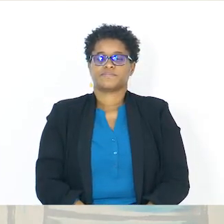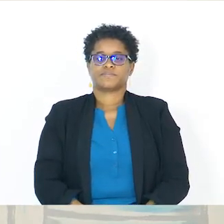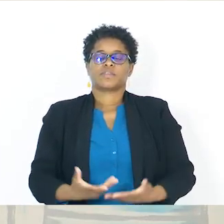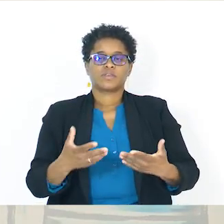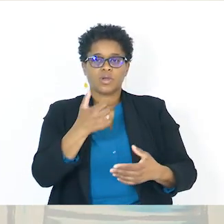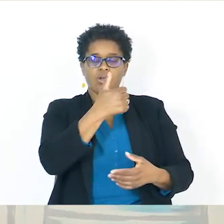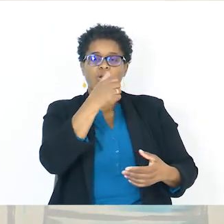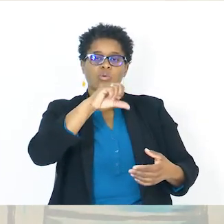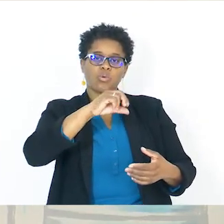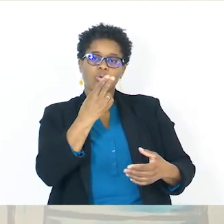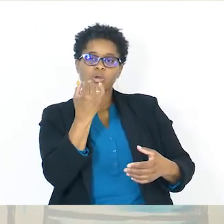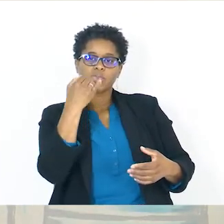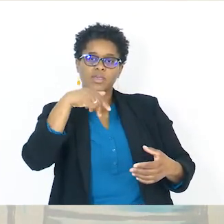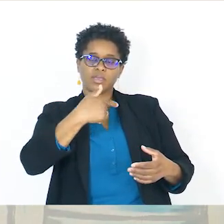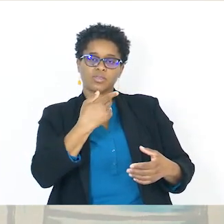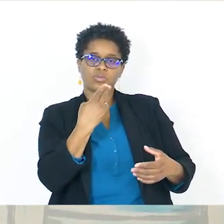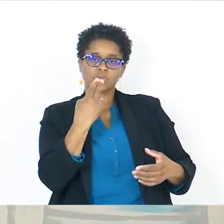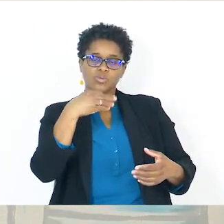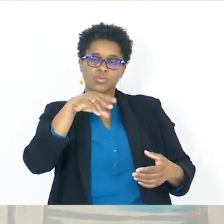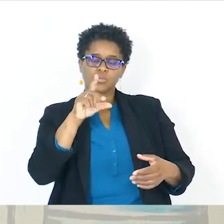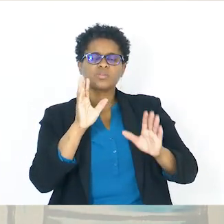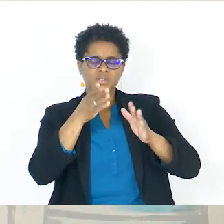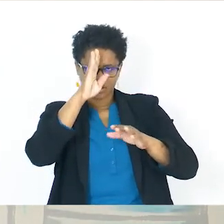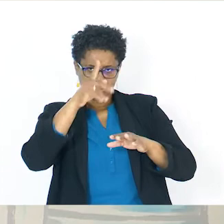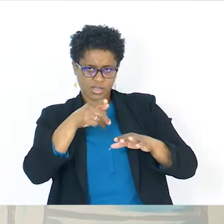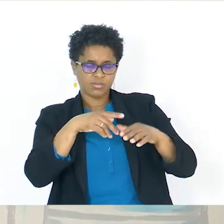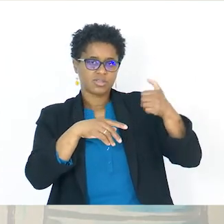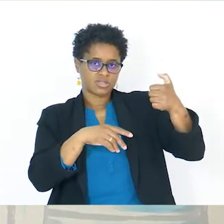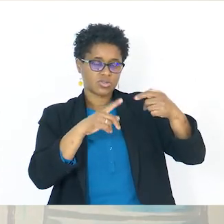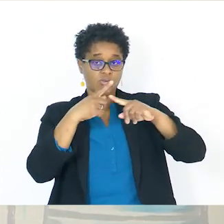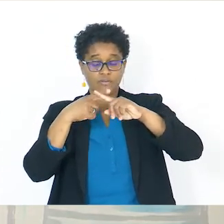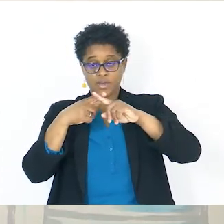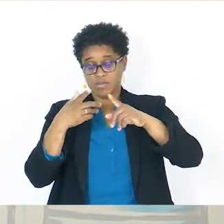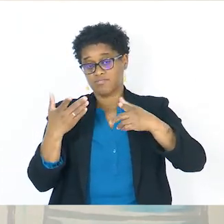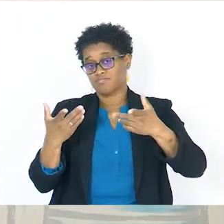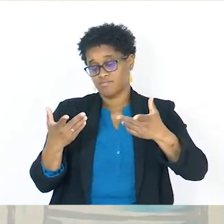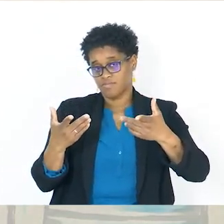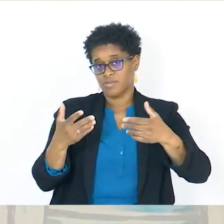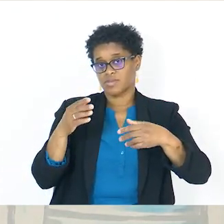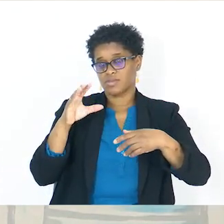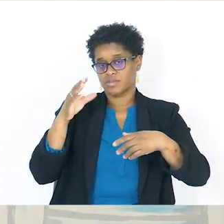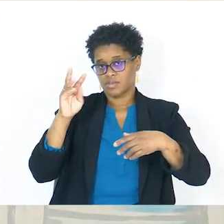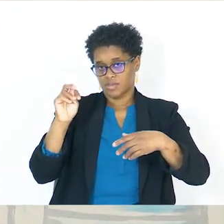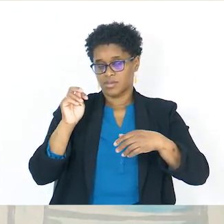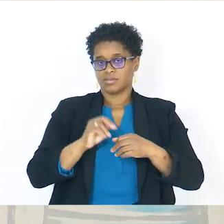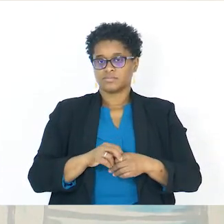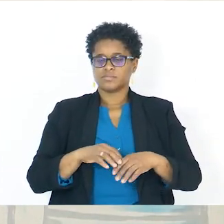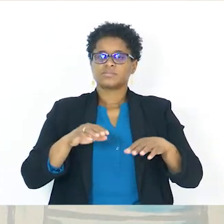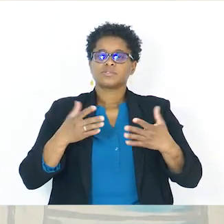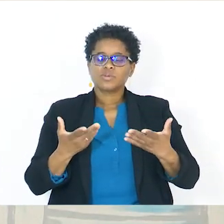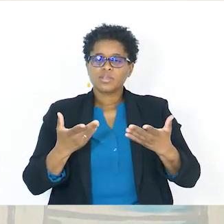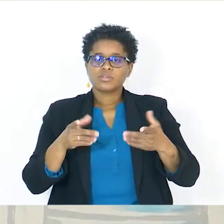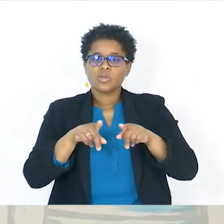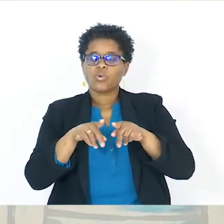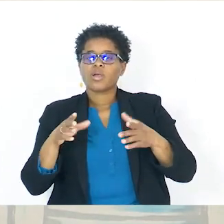40. E o quíntuplo? Quíntuplo, já sabem, fizeram 5 vezes, neste caso, 5 vezes 3.